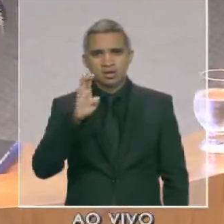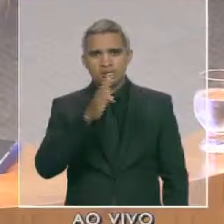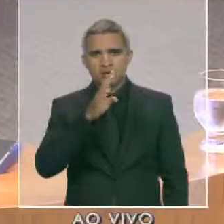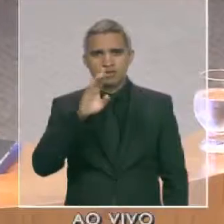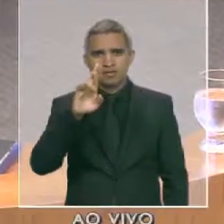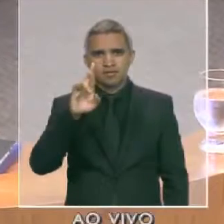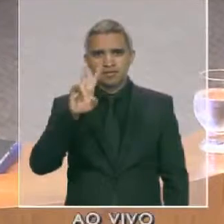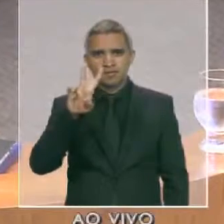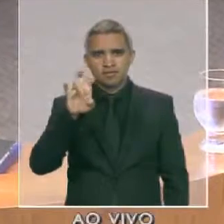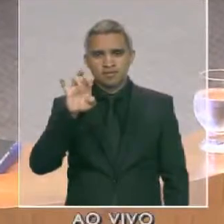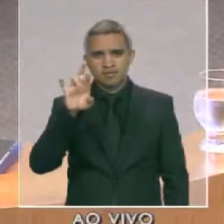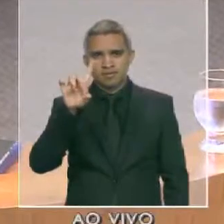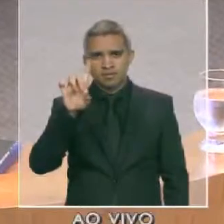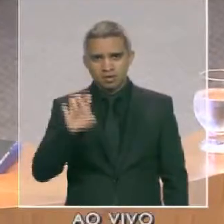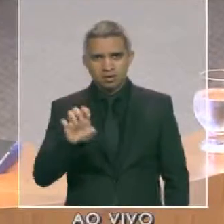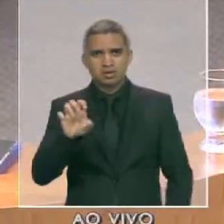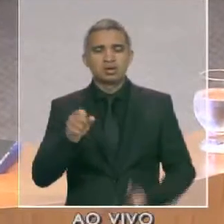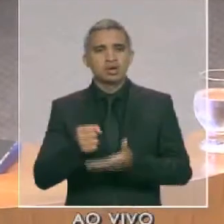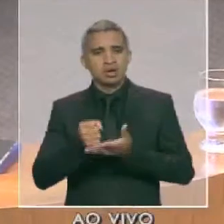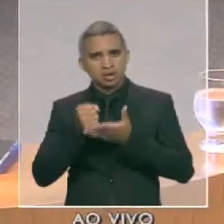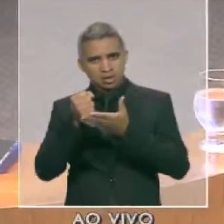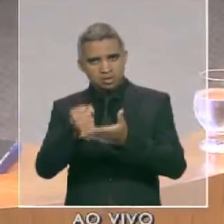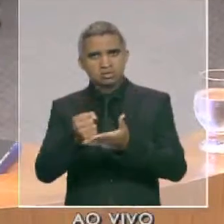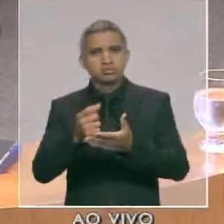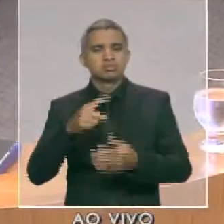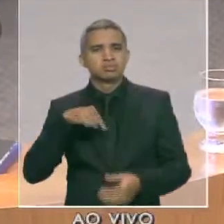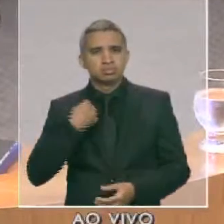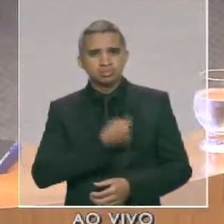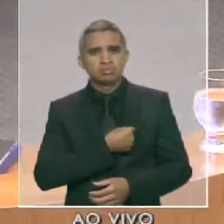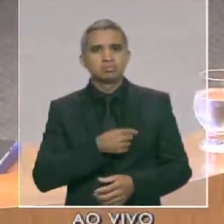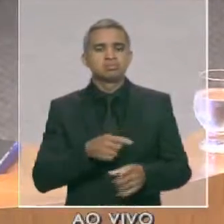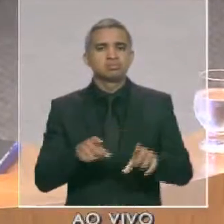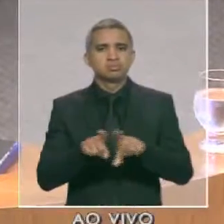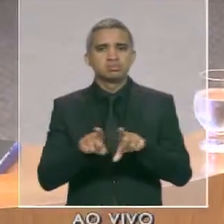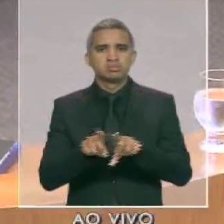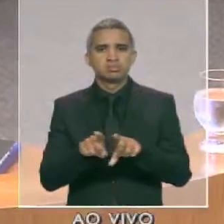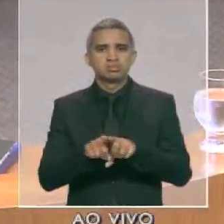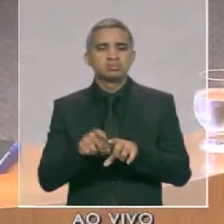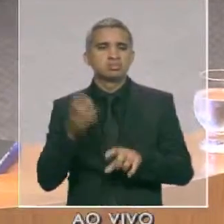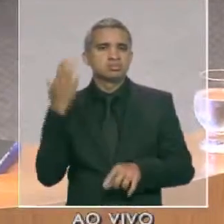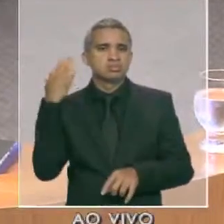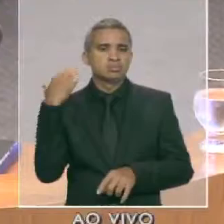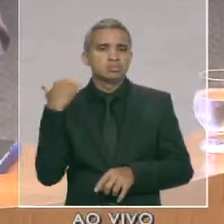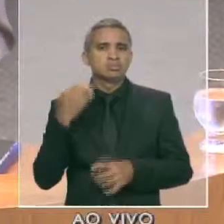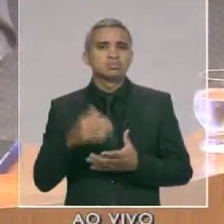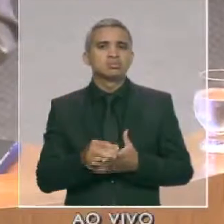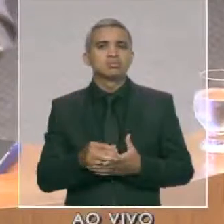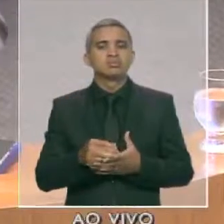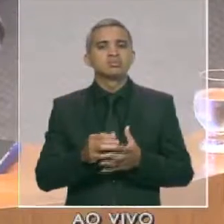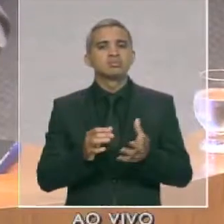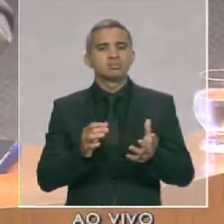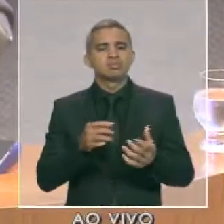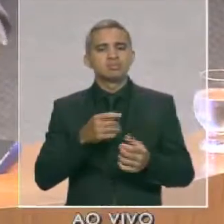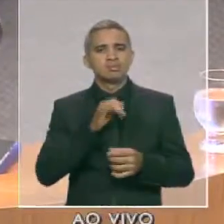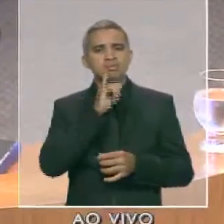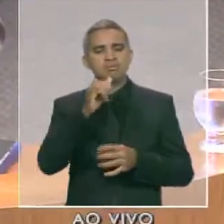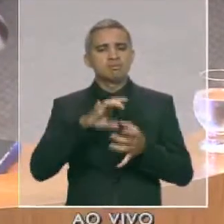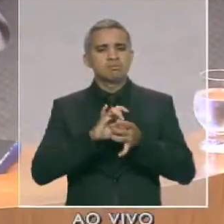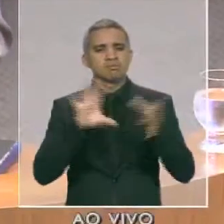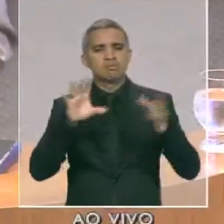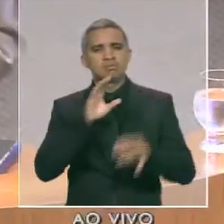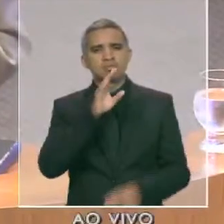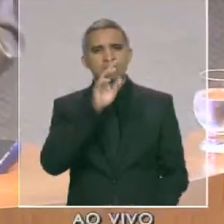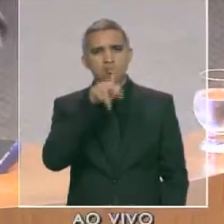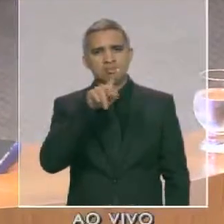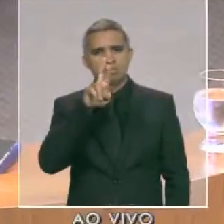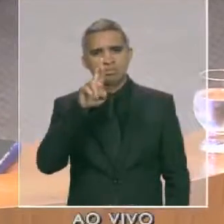a nossa contribuição também, nos colocamos, inclusive naquele momento, à disposição do PRB, para que nós pudéssemos realmente,